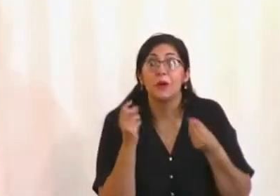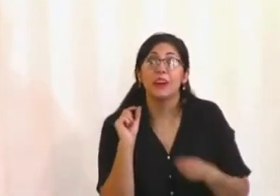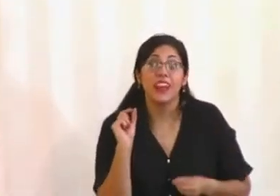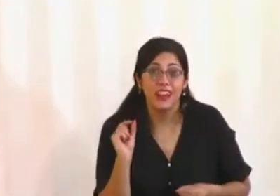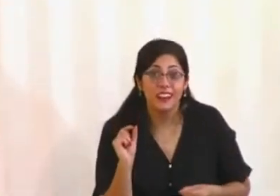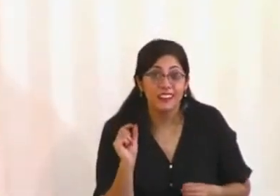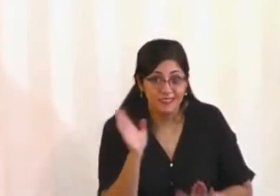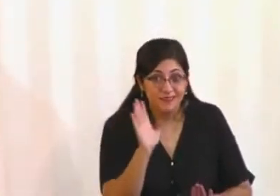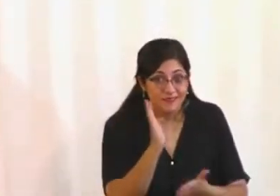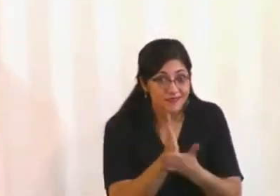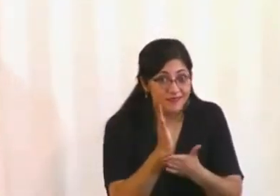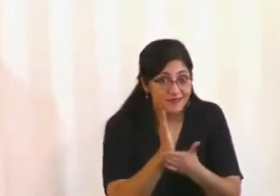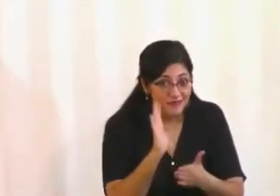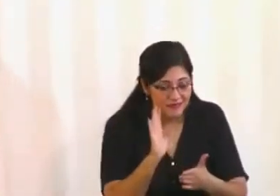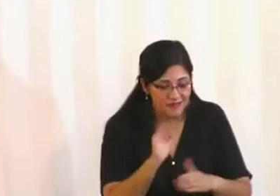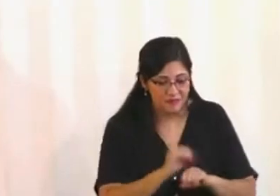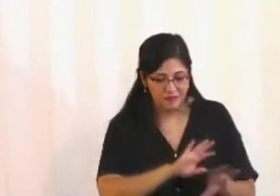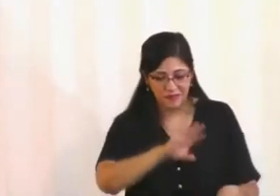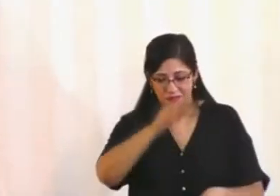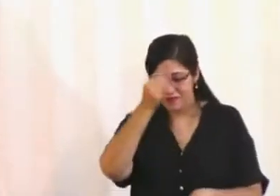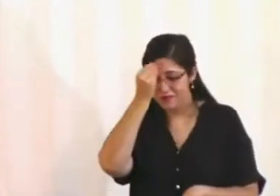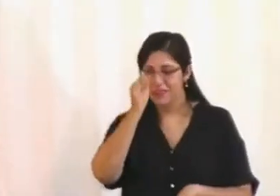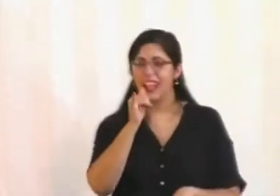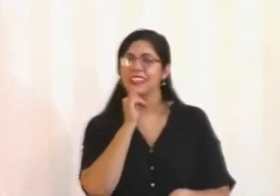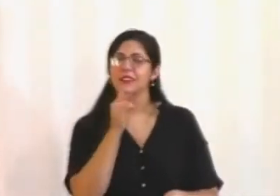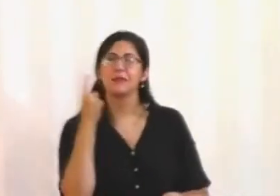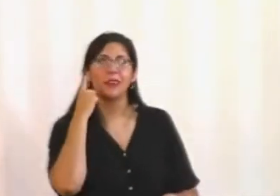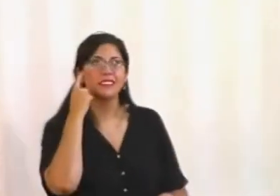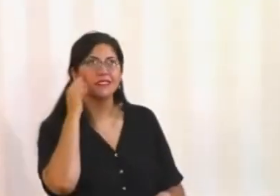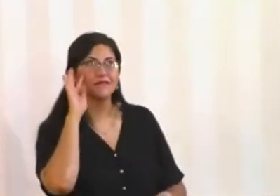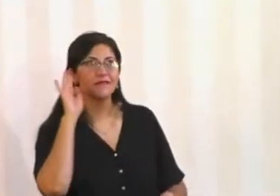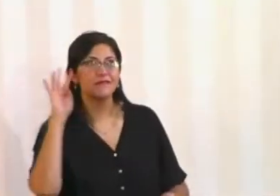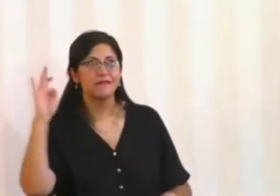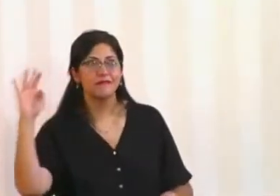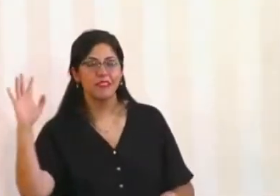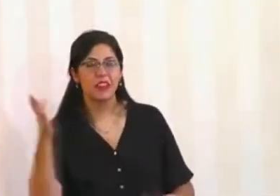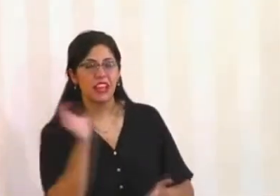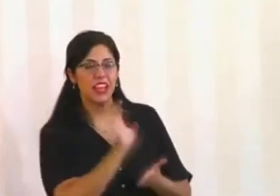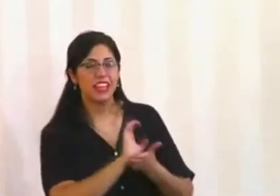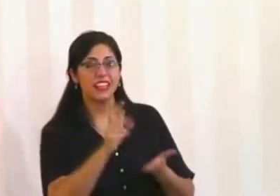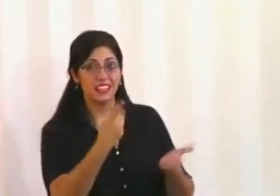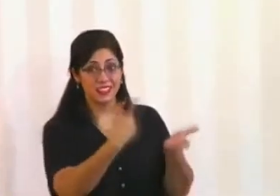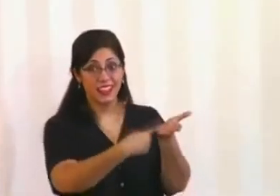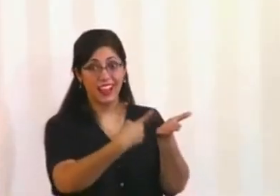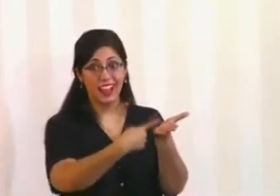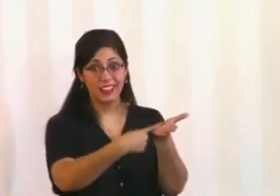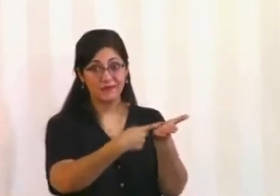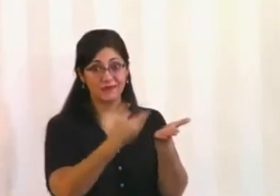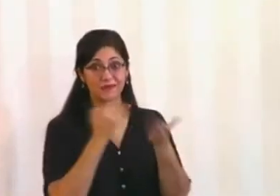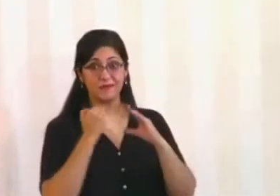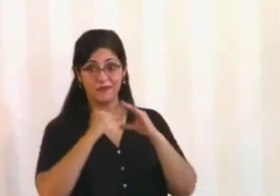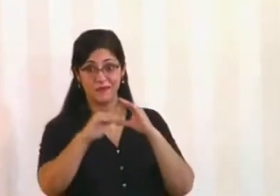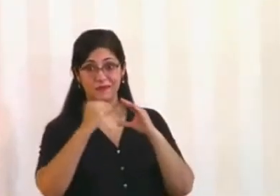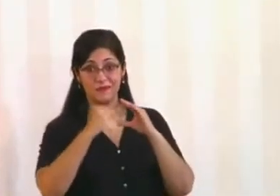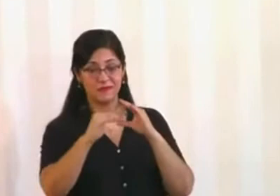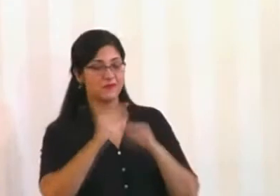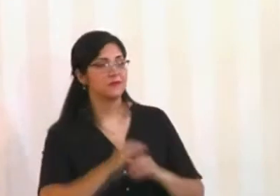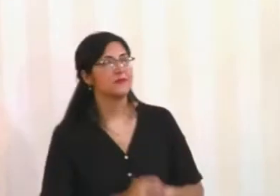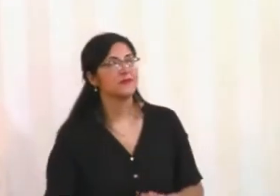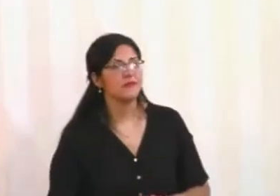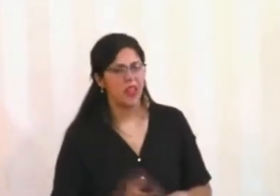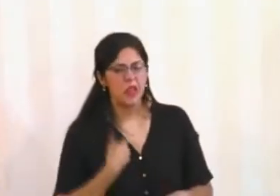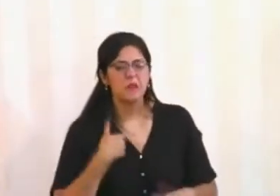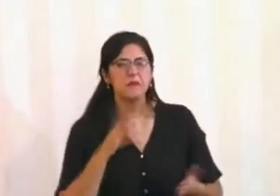A senhora vai me matar? Vai mandar me matar? Não tem problema. O mesmo Deus que se manifestou ontem lá no Carmelo